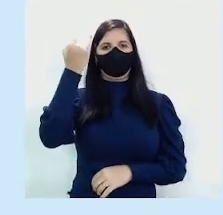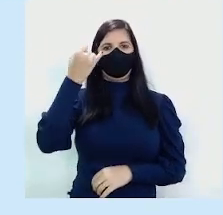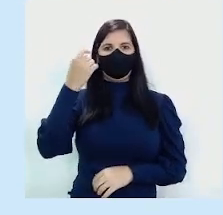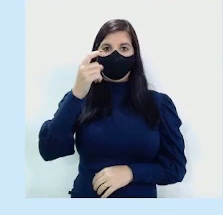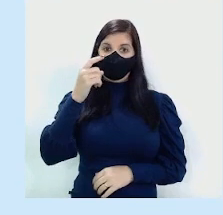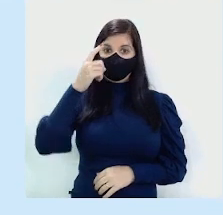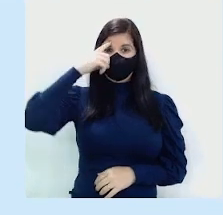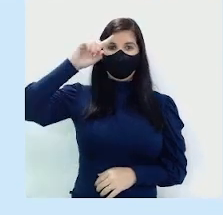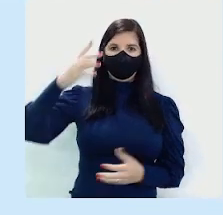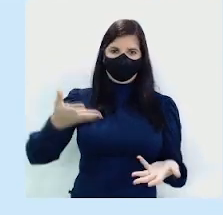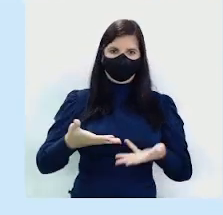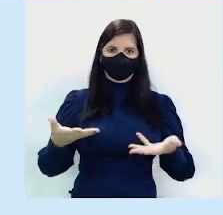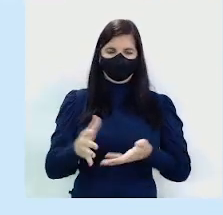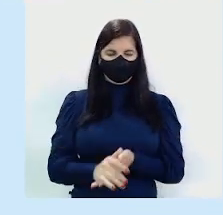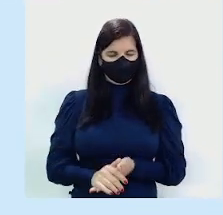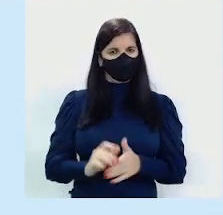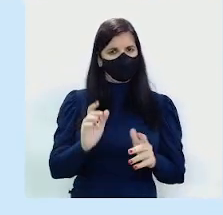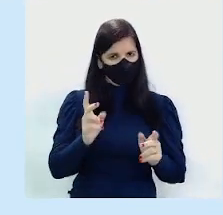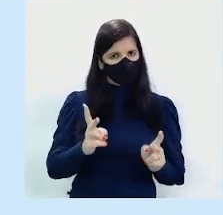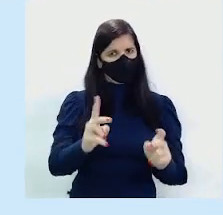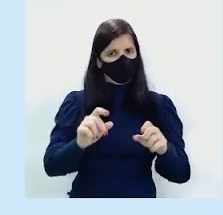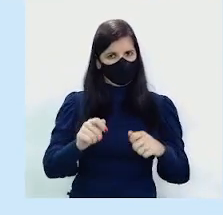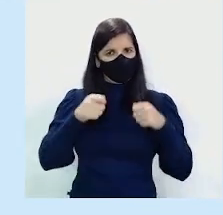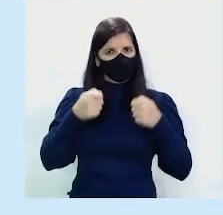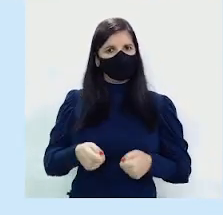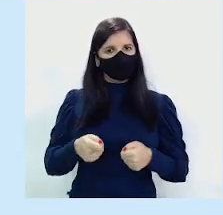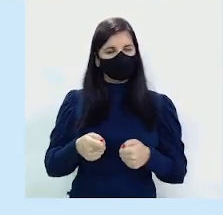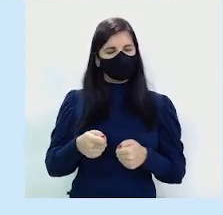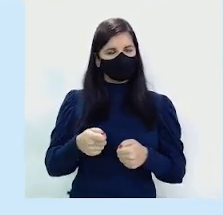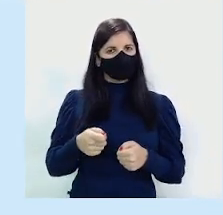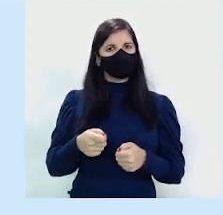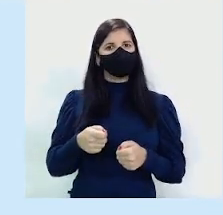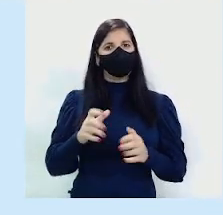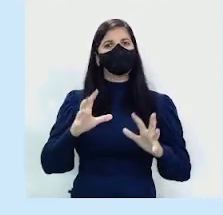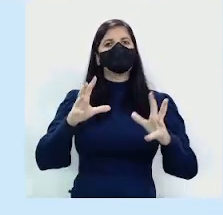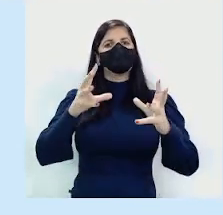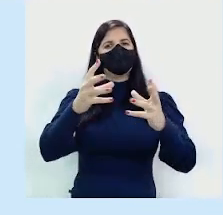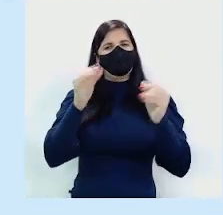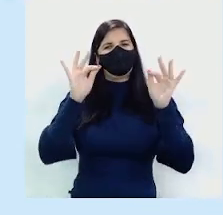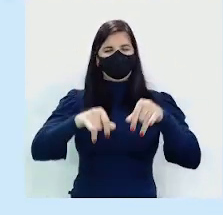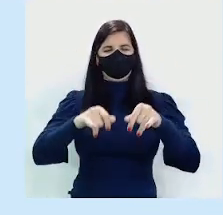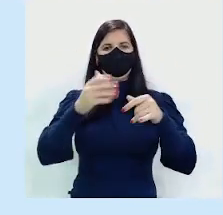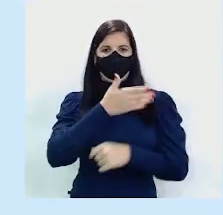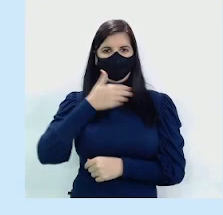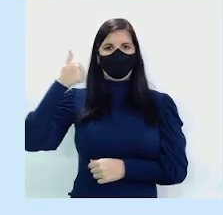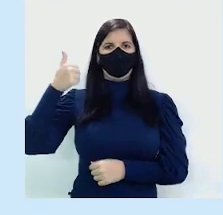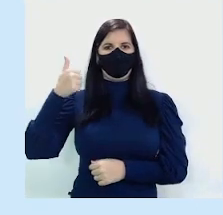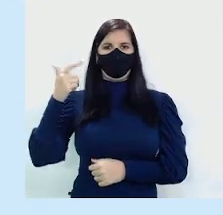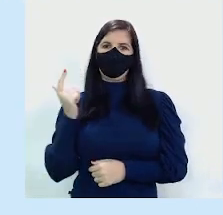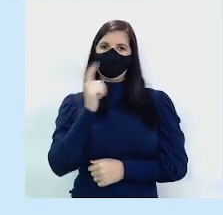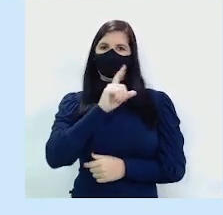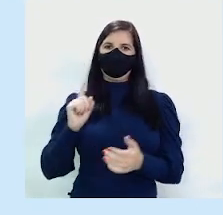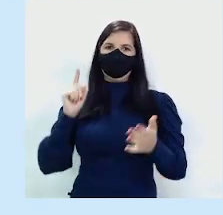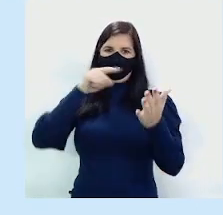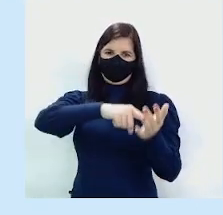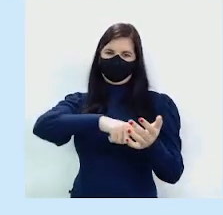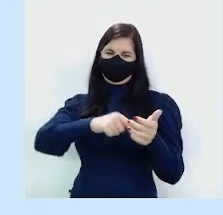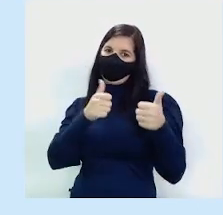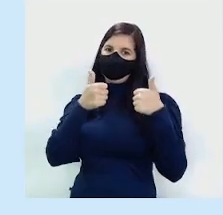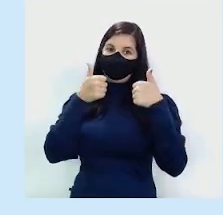os nossos dias, gente. Persistam. Vamos continuar persistindo que tudo vai melhorar e a gente vai chegar lá,